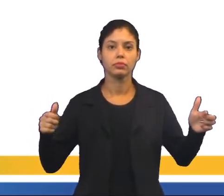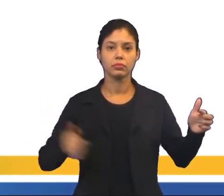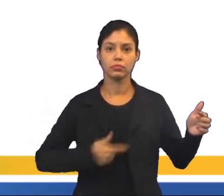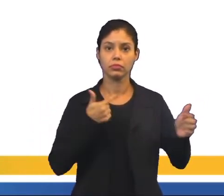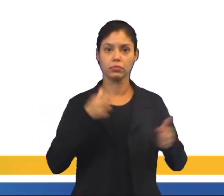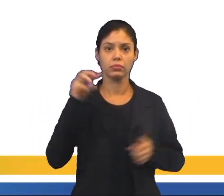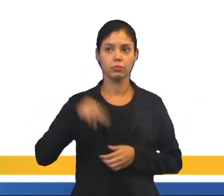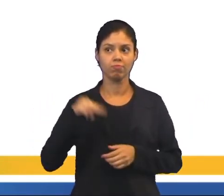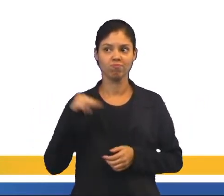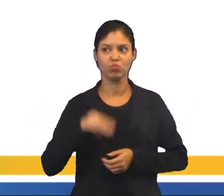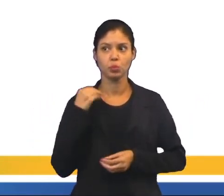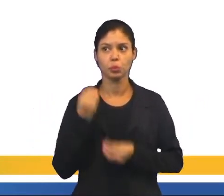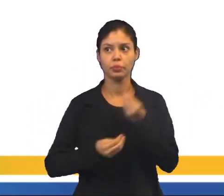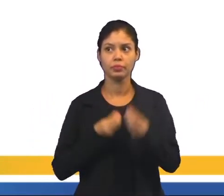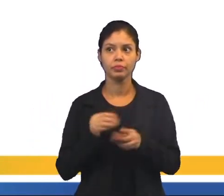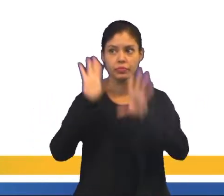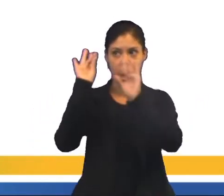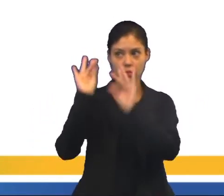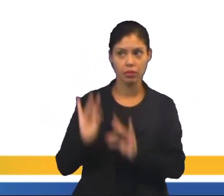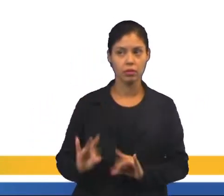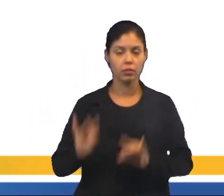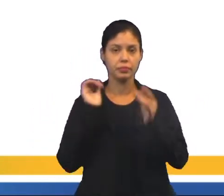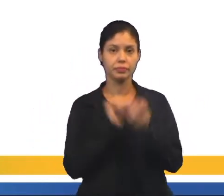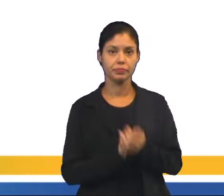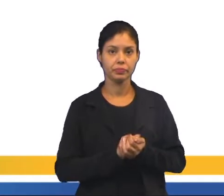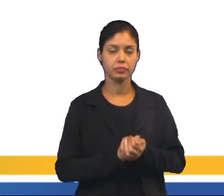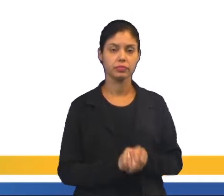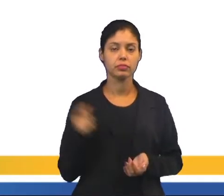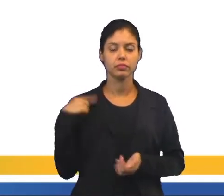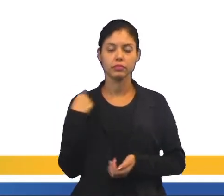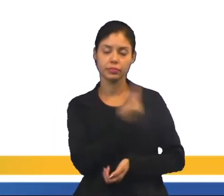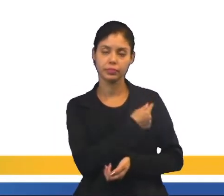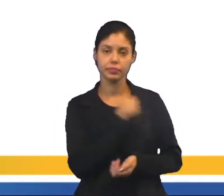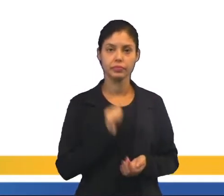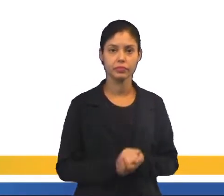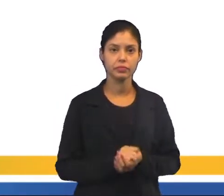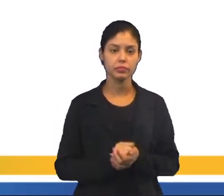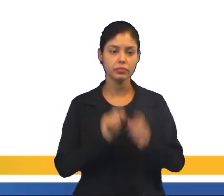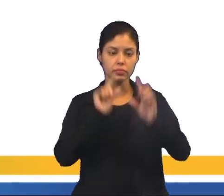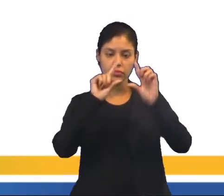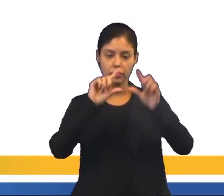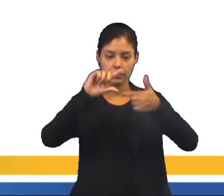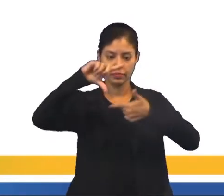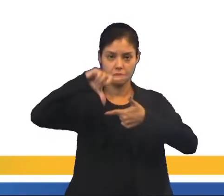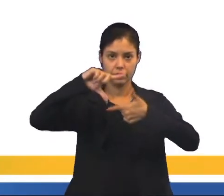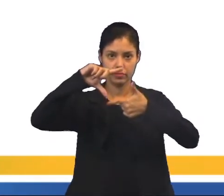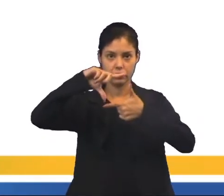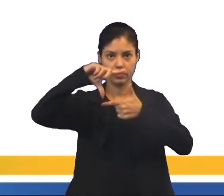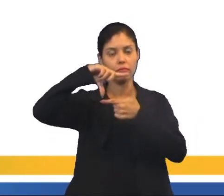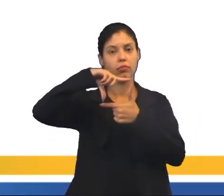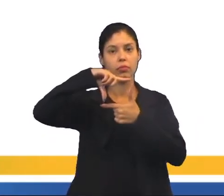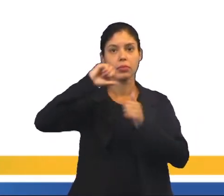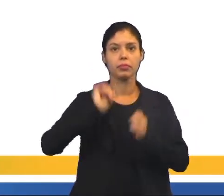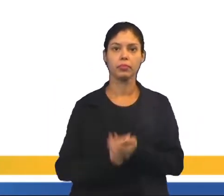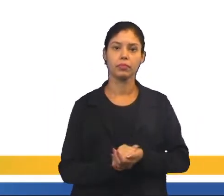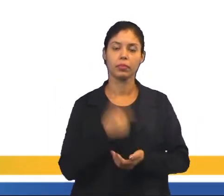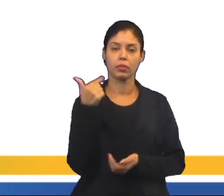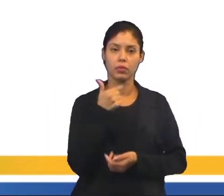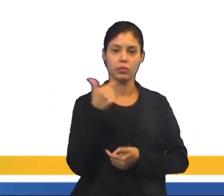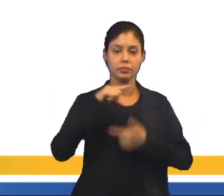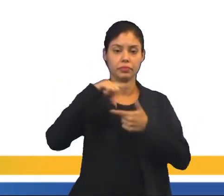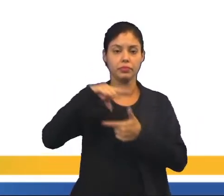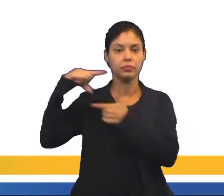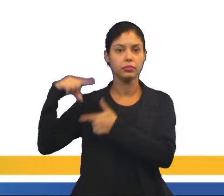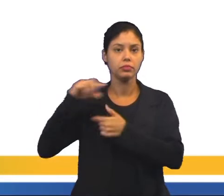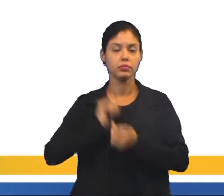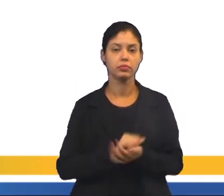2 metros. E para representar cada metro, nós representamos por um quadradinho. Observaram? Então, nós temos 2